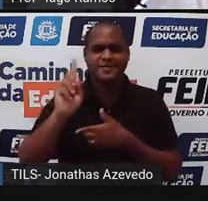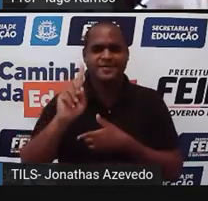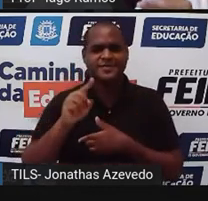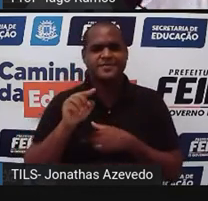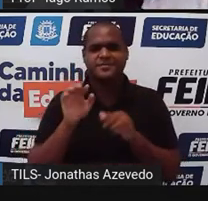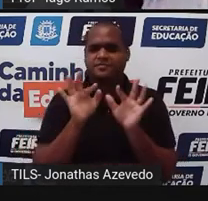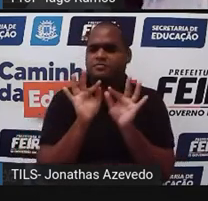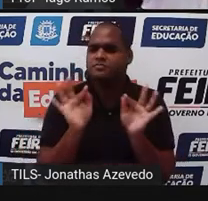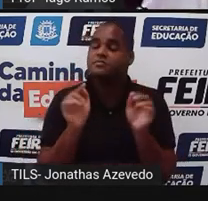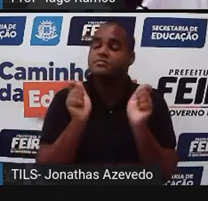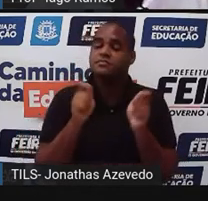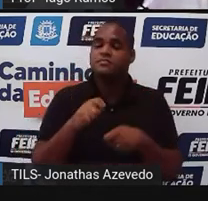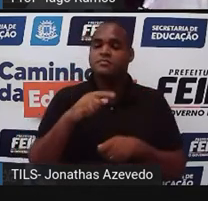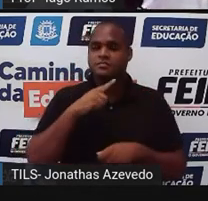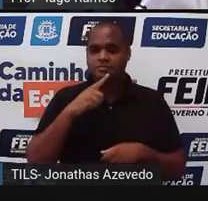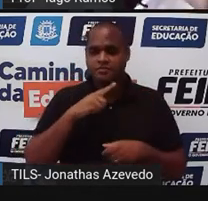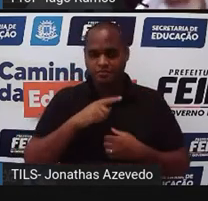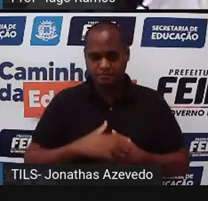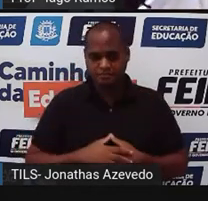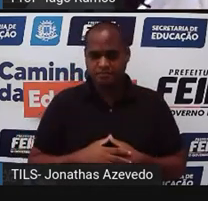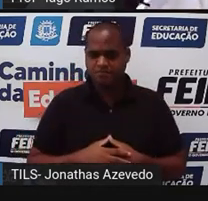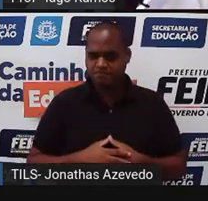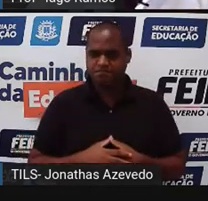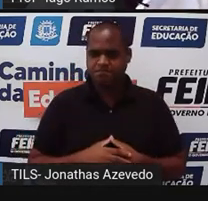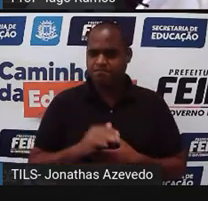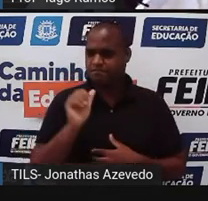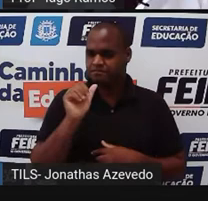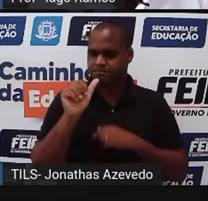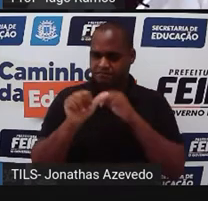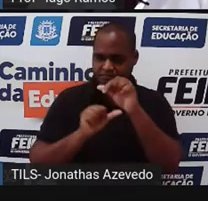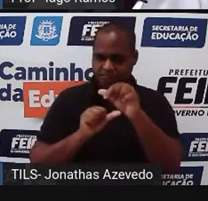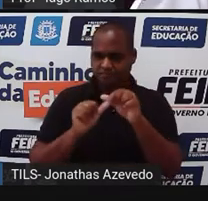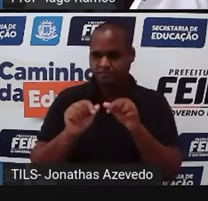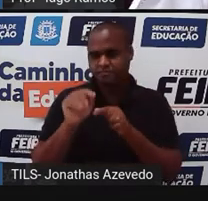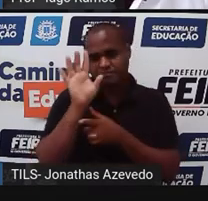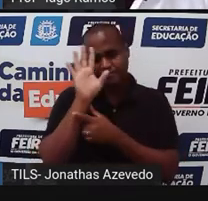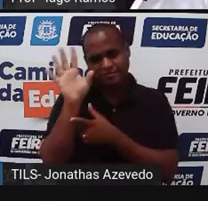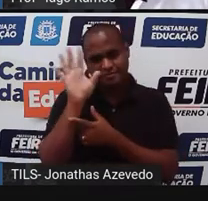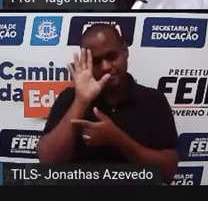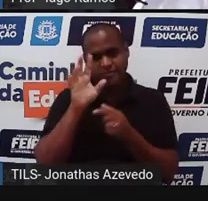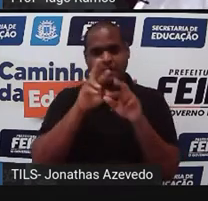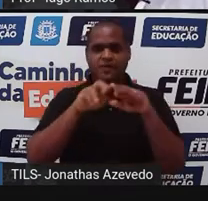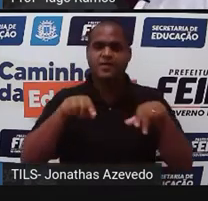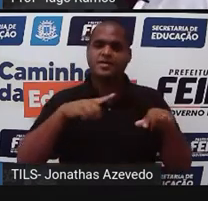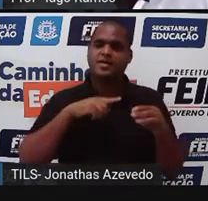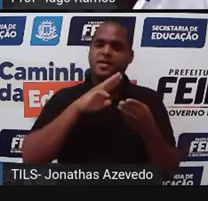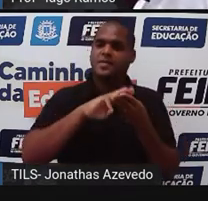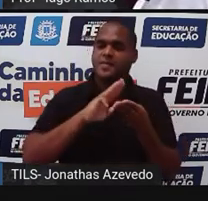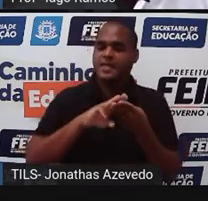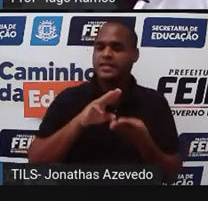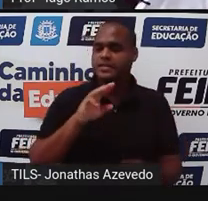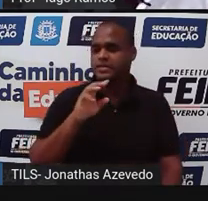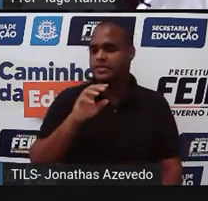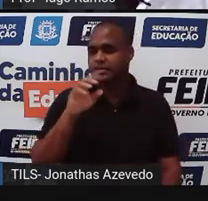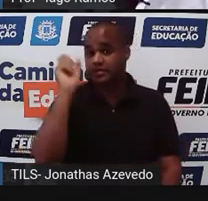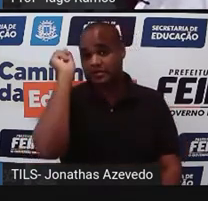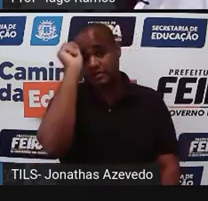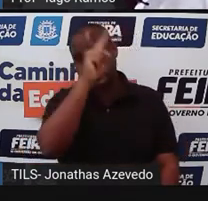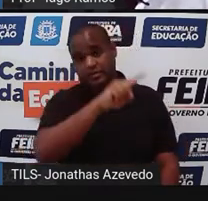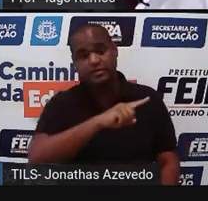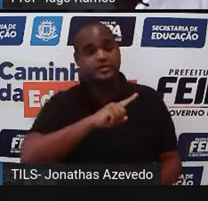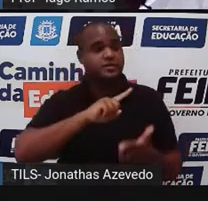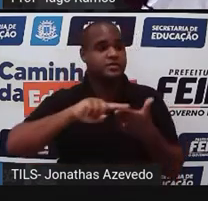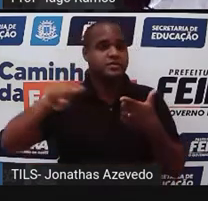é simples mesmo tá bom ao contrário do que a gente pensa de que as coisas e matemática são né